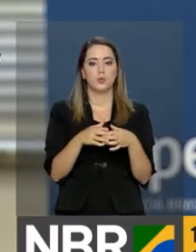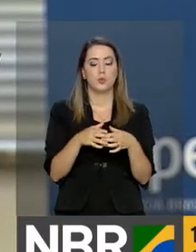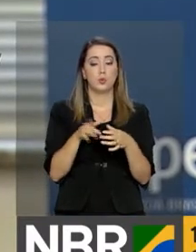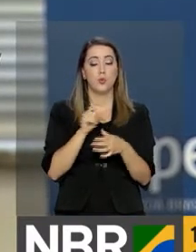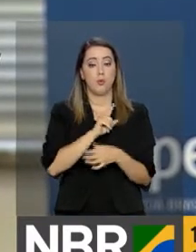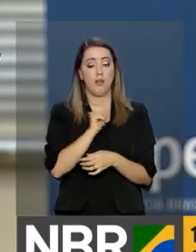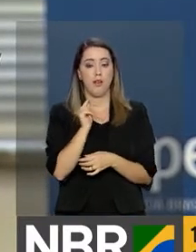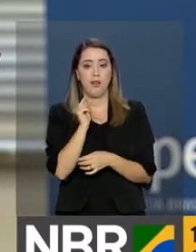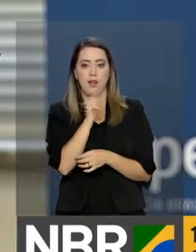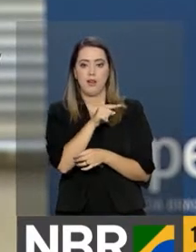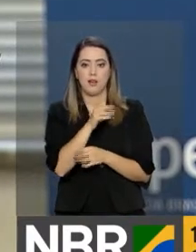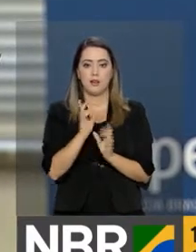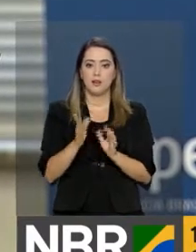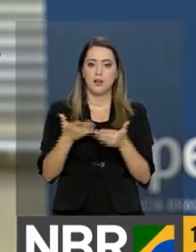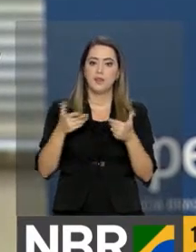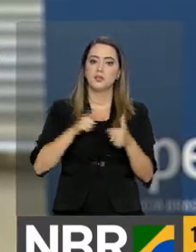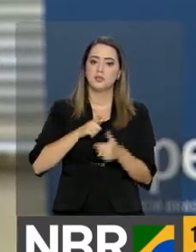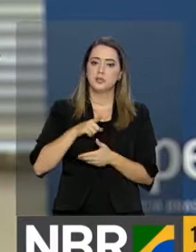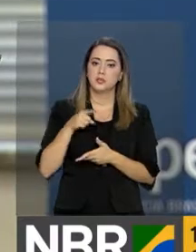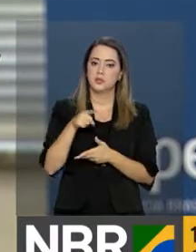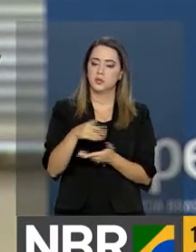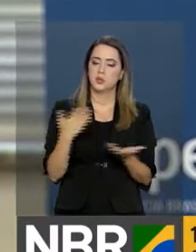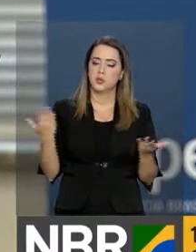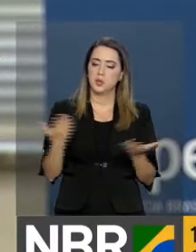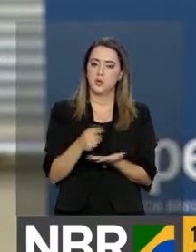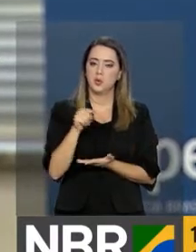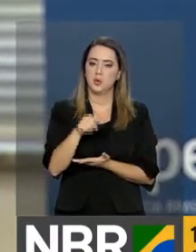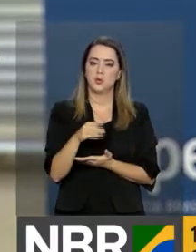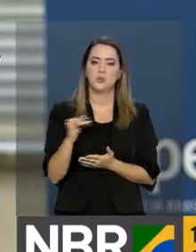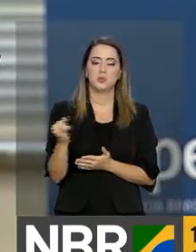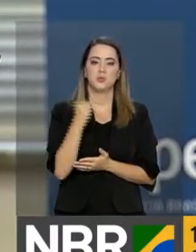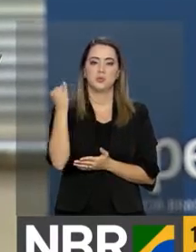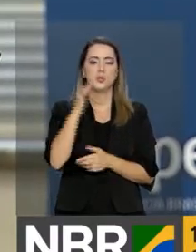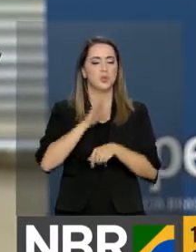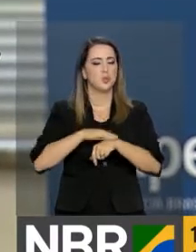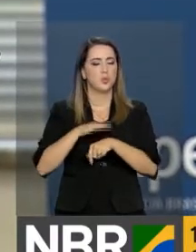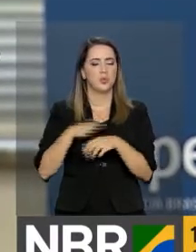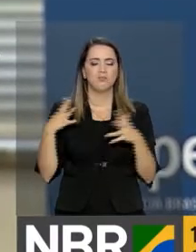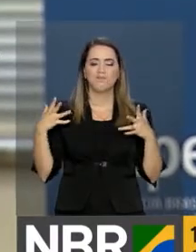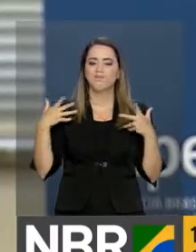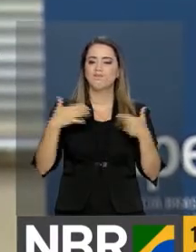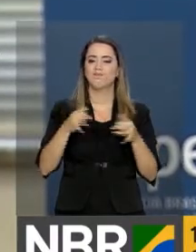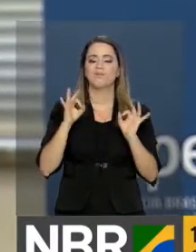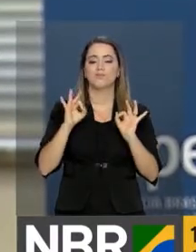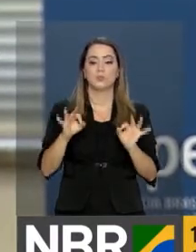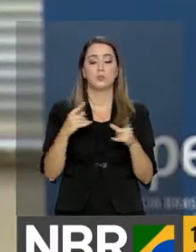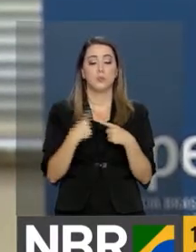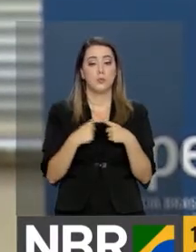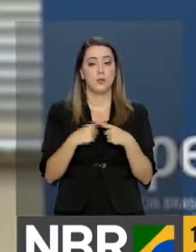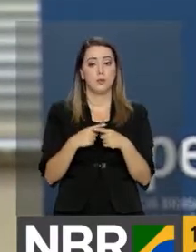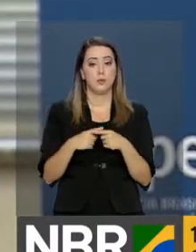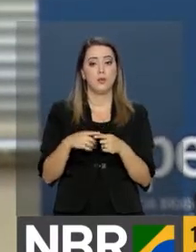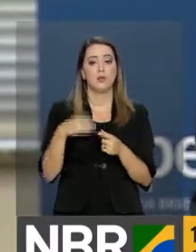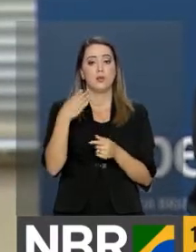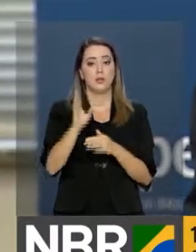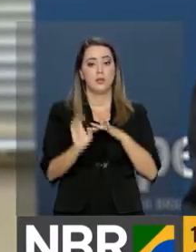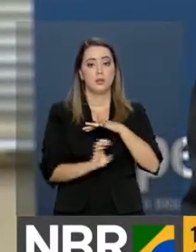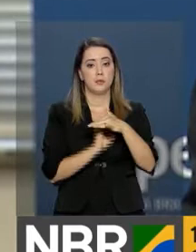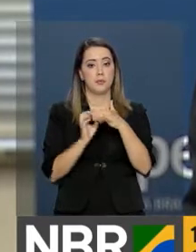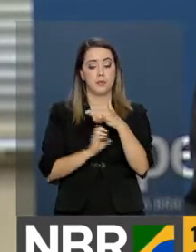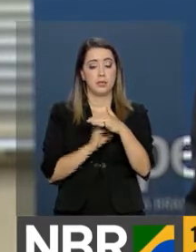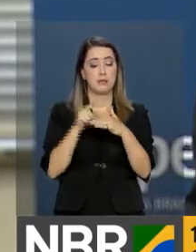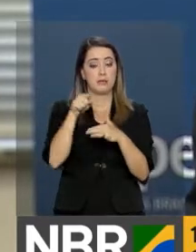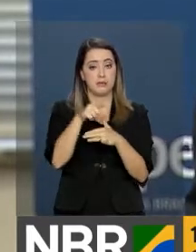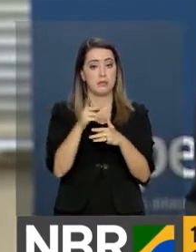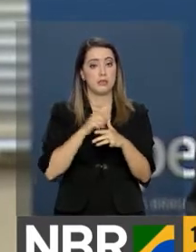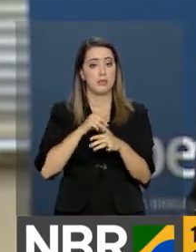Comercial seria coroada com esta solenidade extraordinária, né? Porque a Siemens tem 152 anos aqui